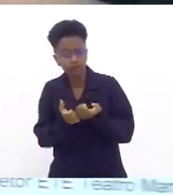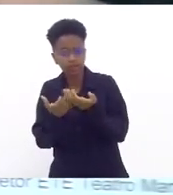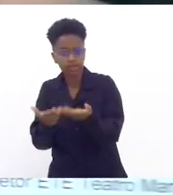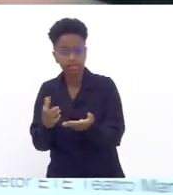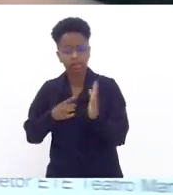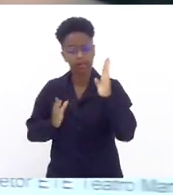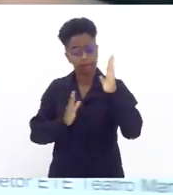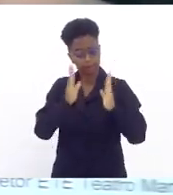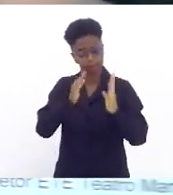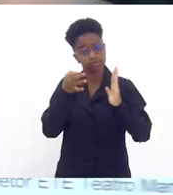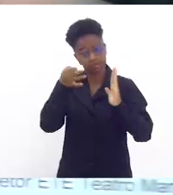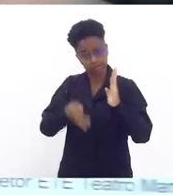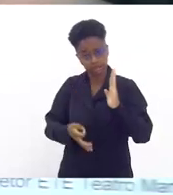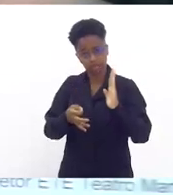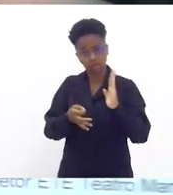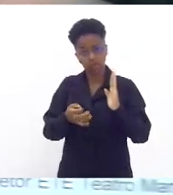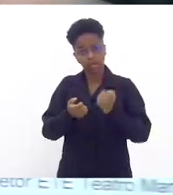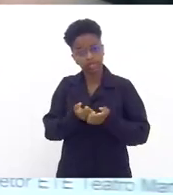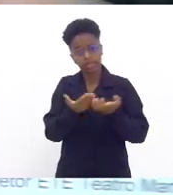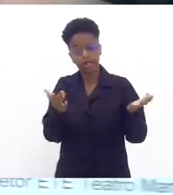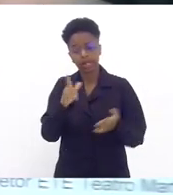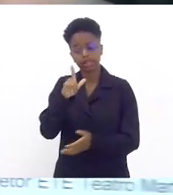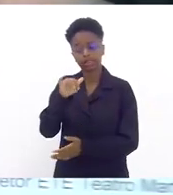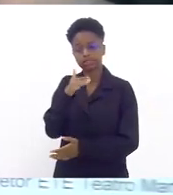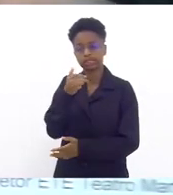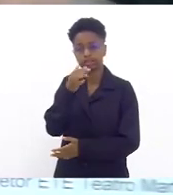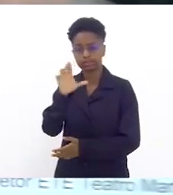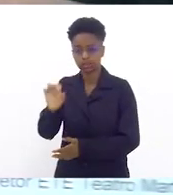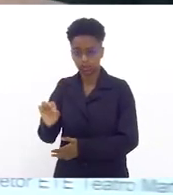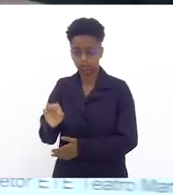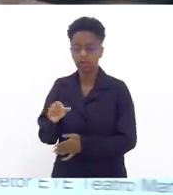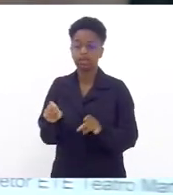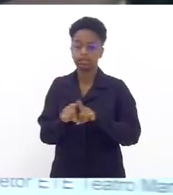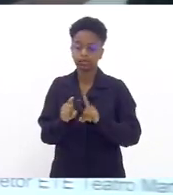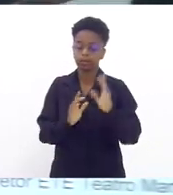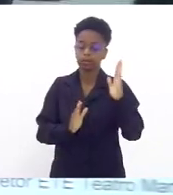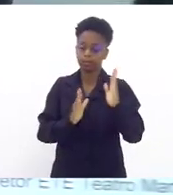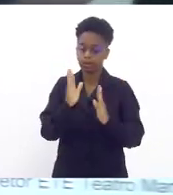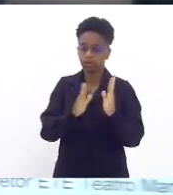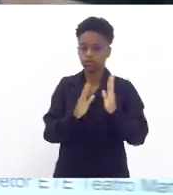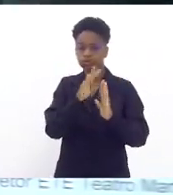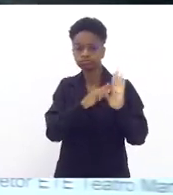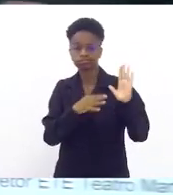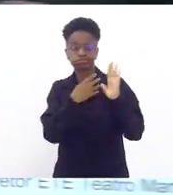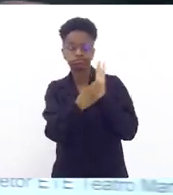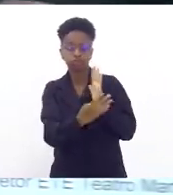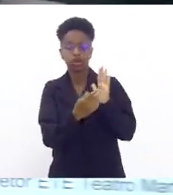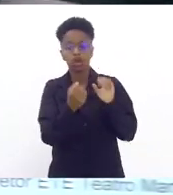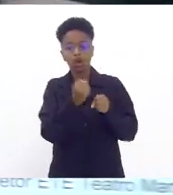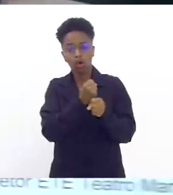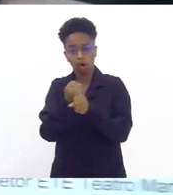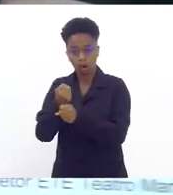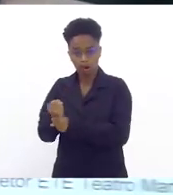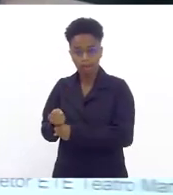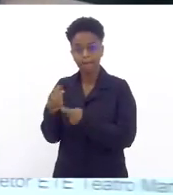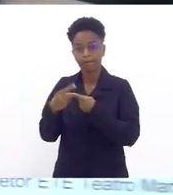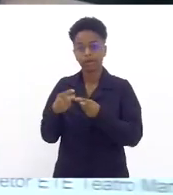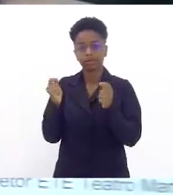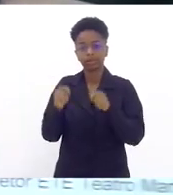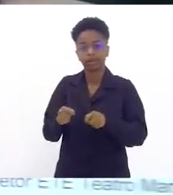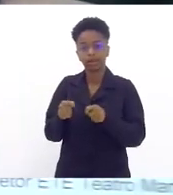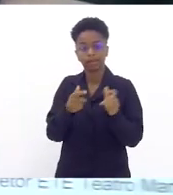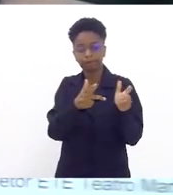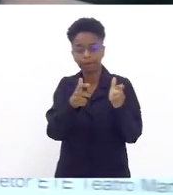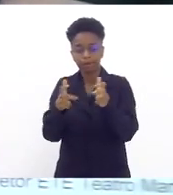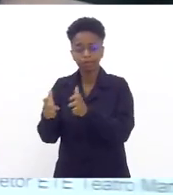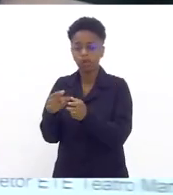legal de botar uma licitação na rua do prazo do cronograma de obras para eles deslumbrarem vislumbrarem